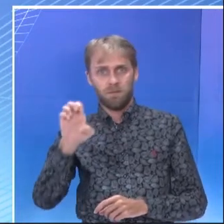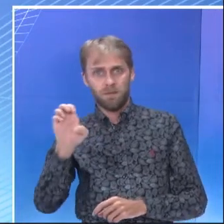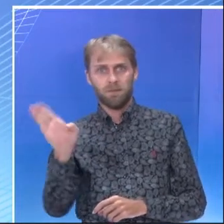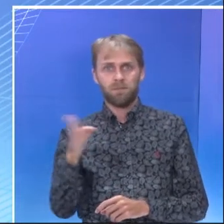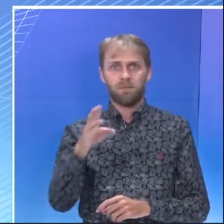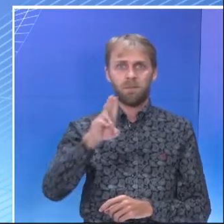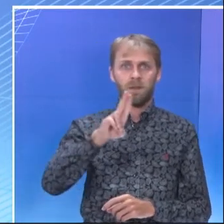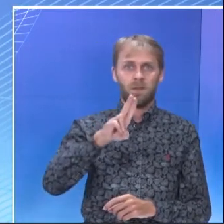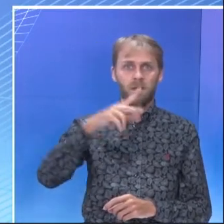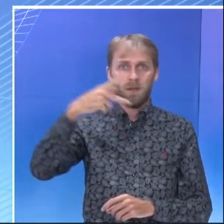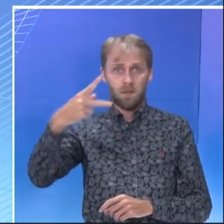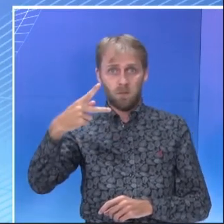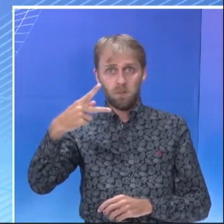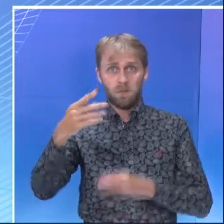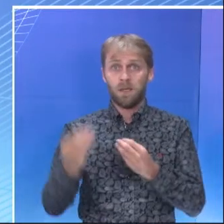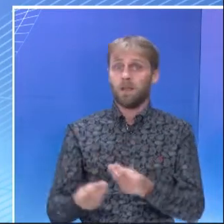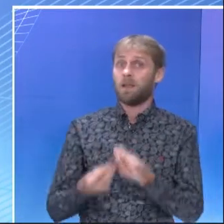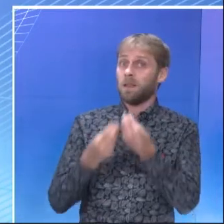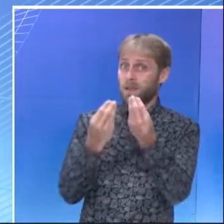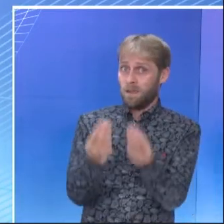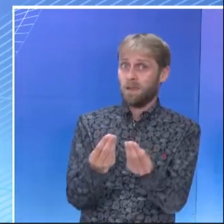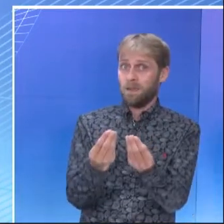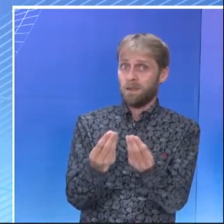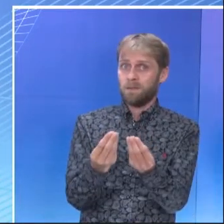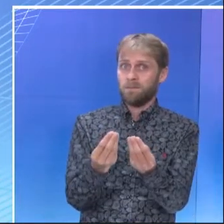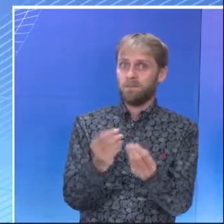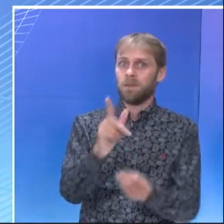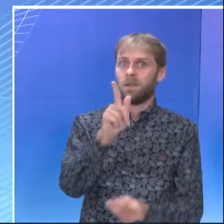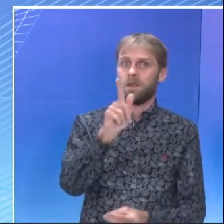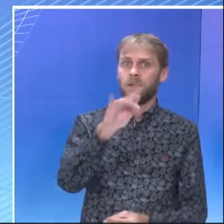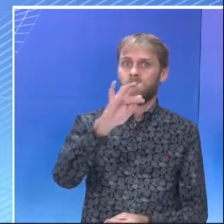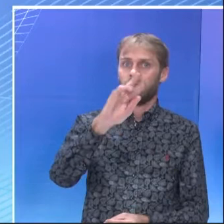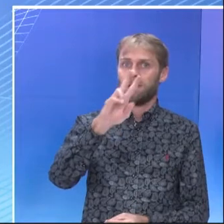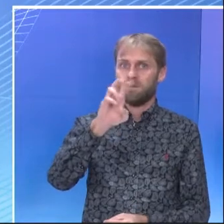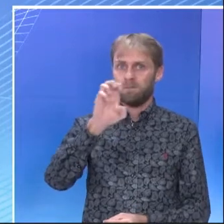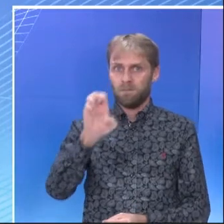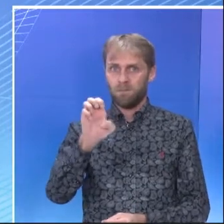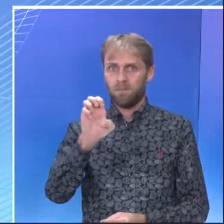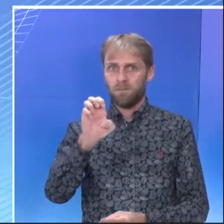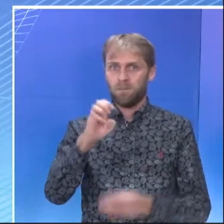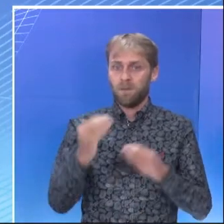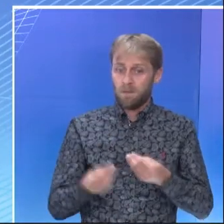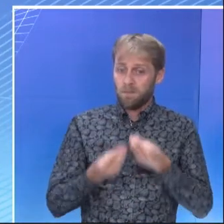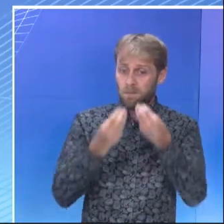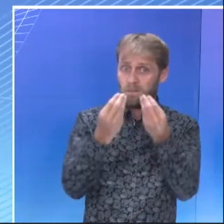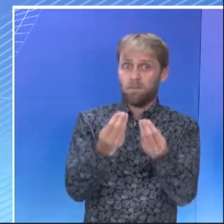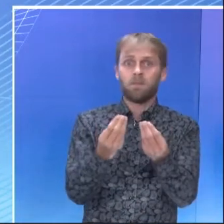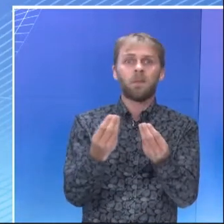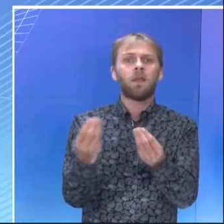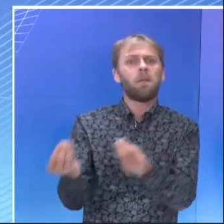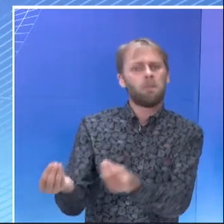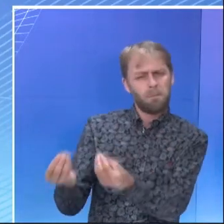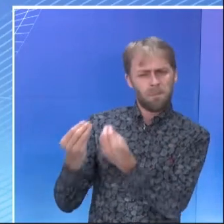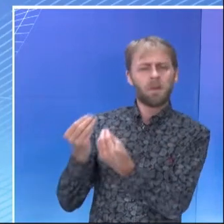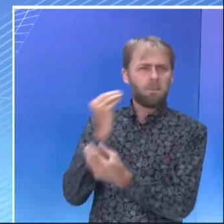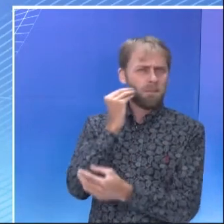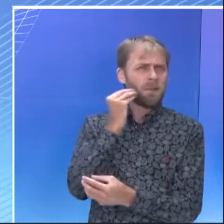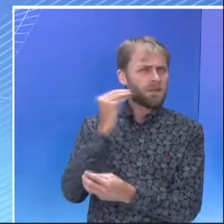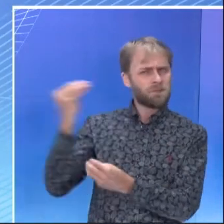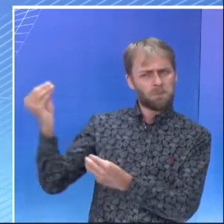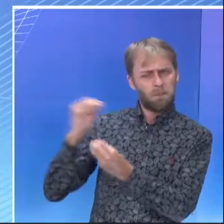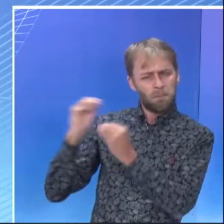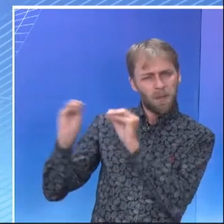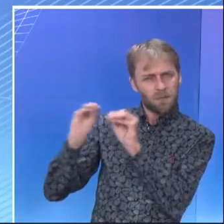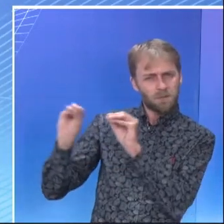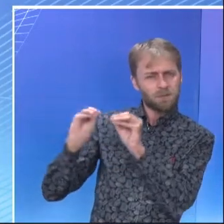né? Mas sozinho ele significa dar, né? Se eu falo assim, give me a kiss, dê-me um beijo, tá vendo? É o